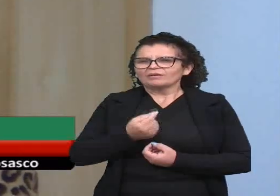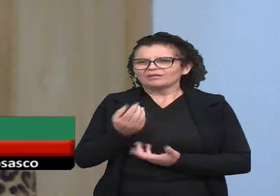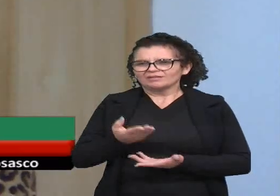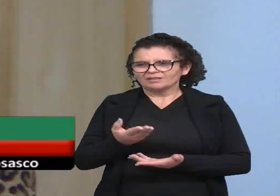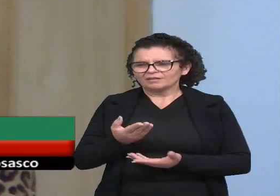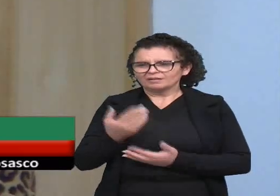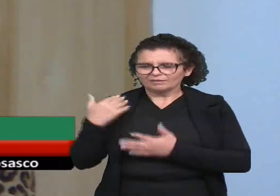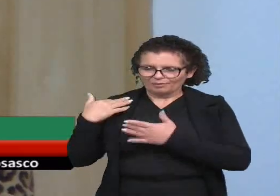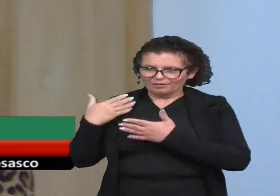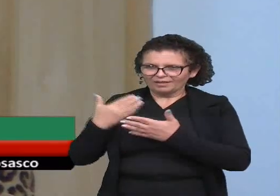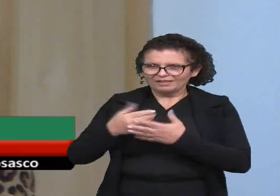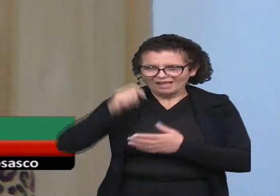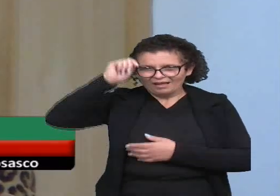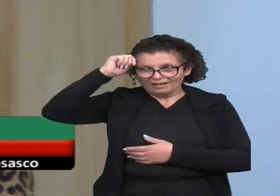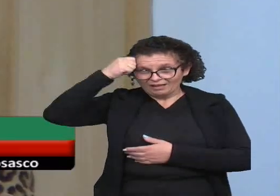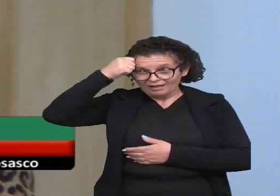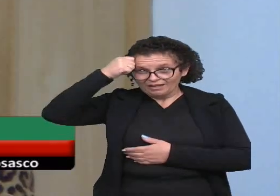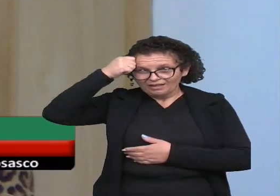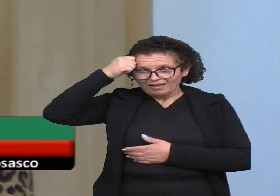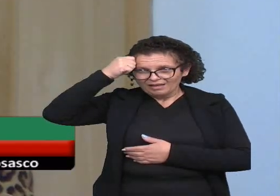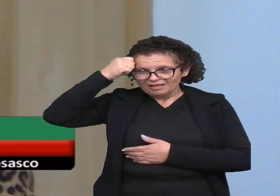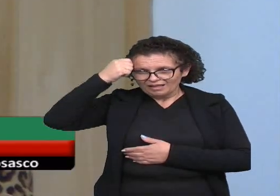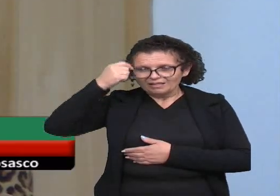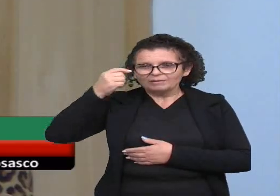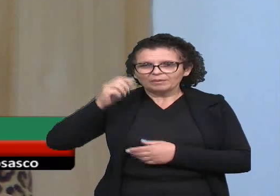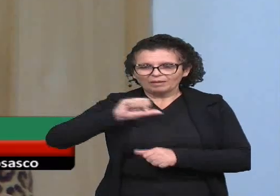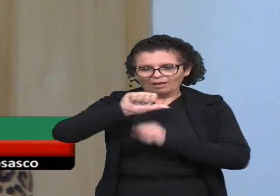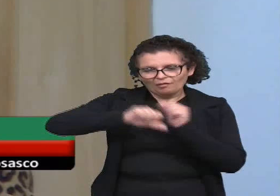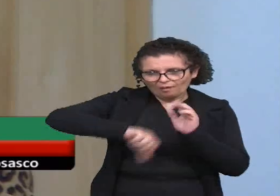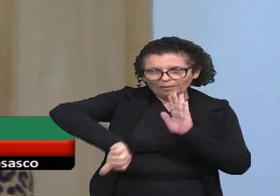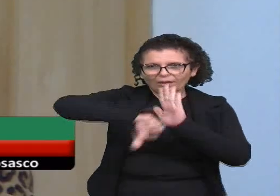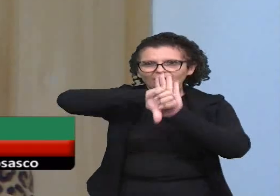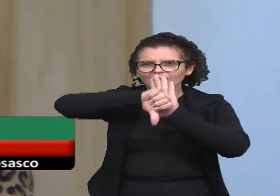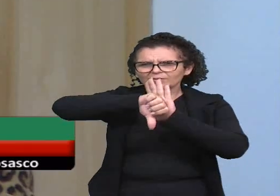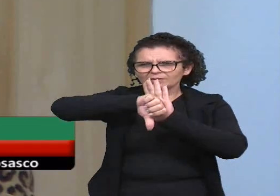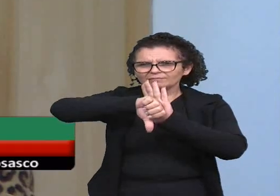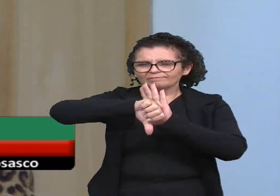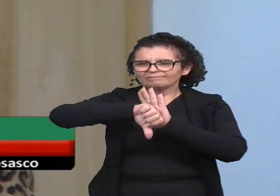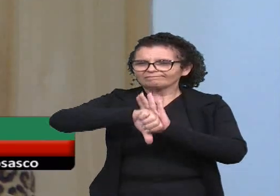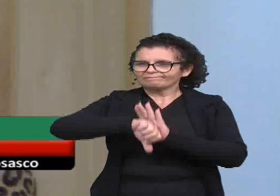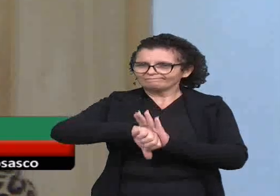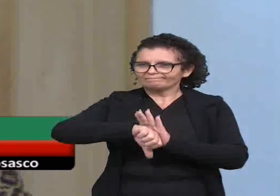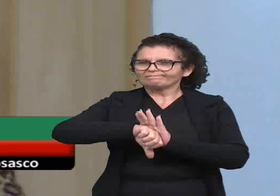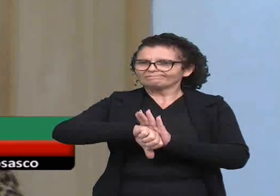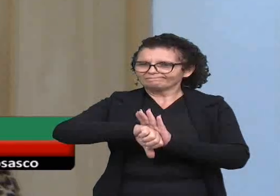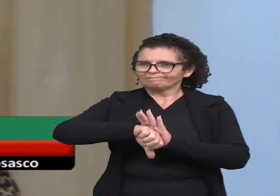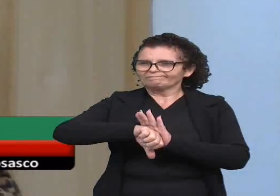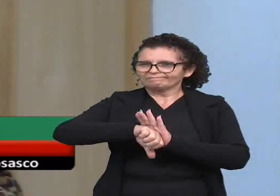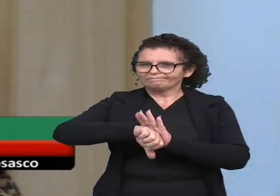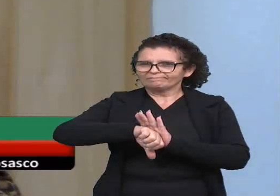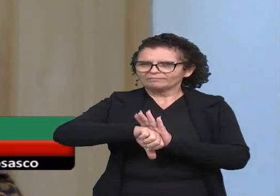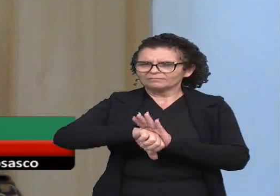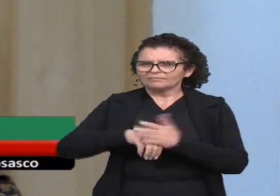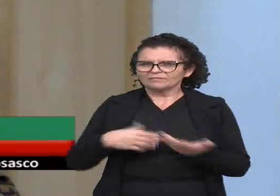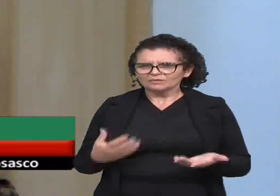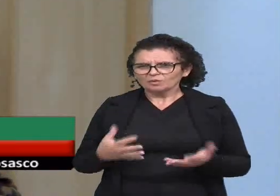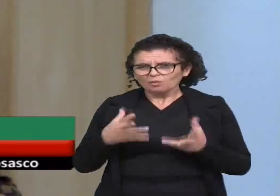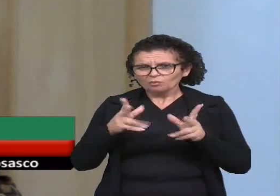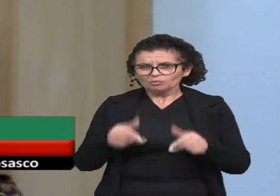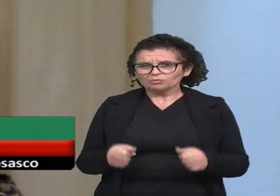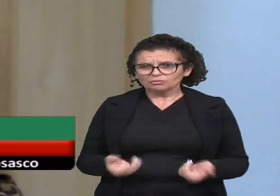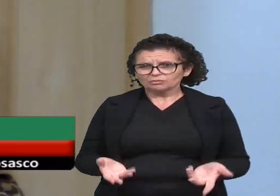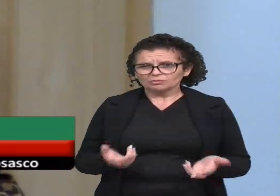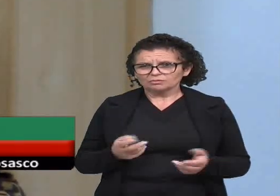de origem negra, africana, que não é criminalizado? Não é verdade? O que não é